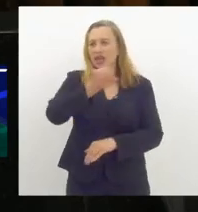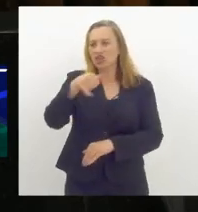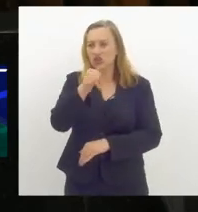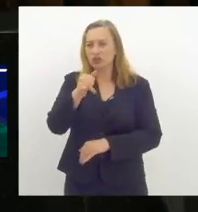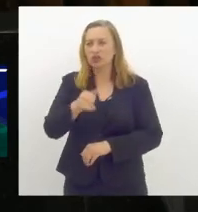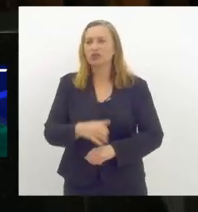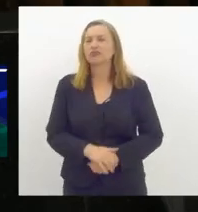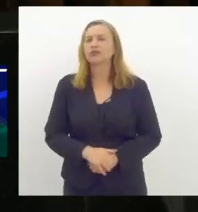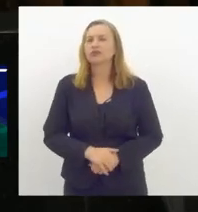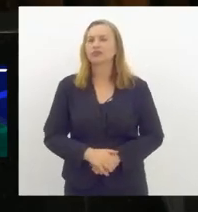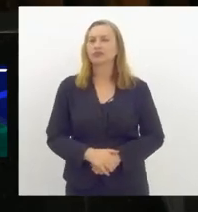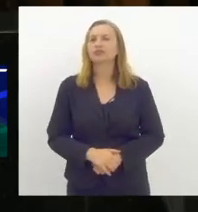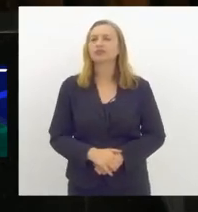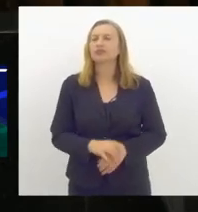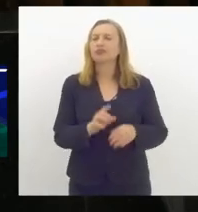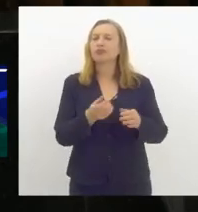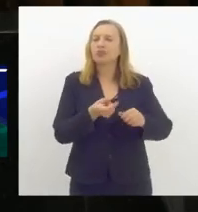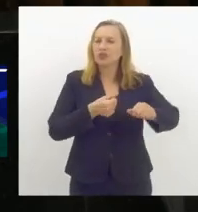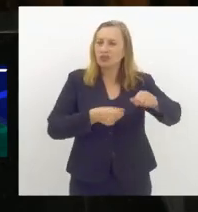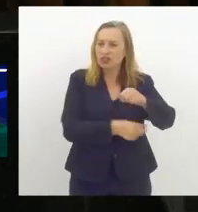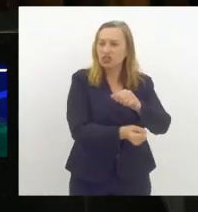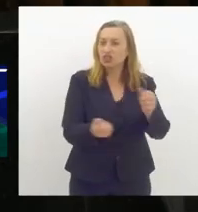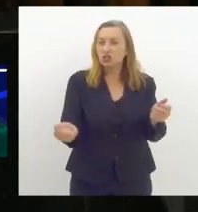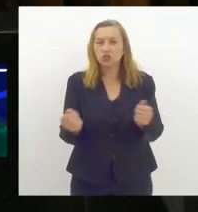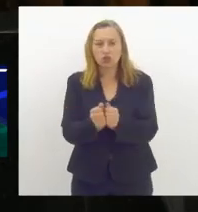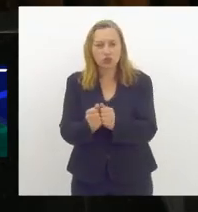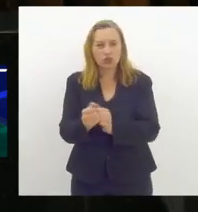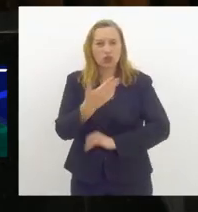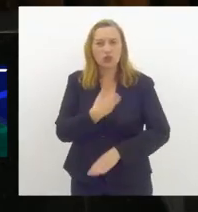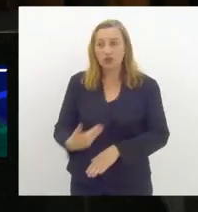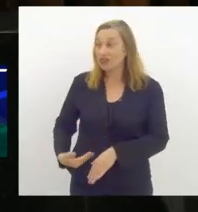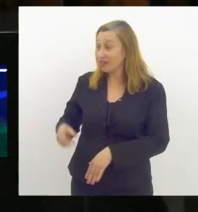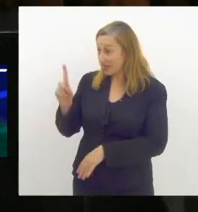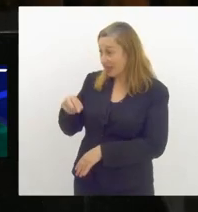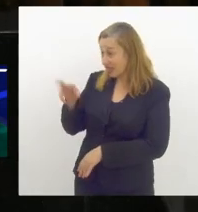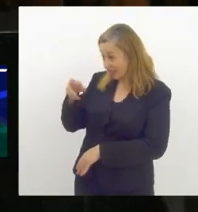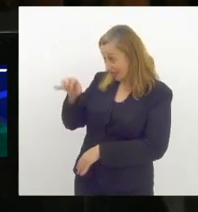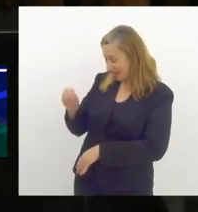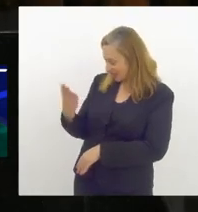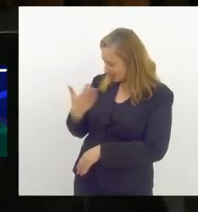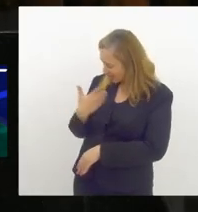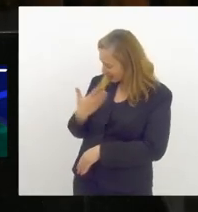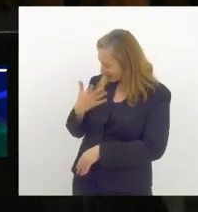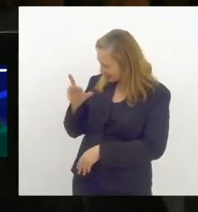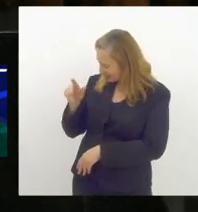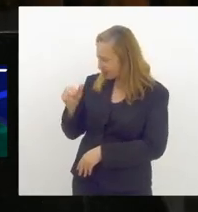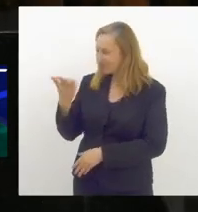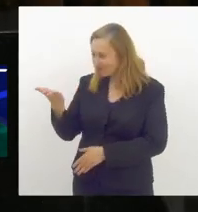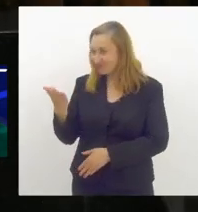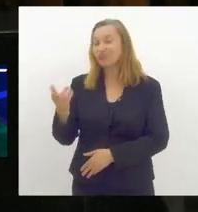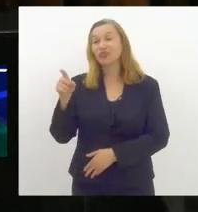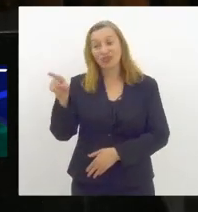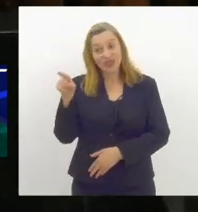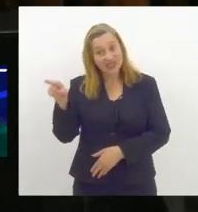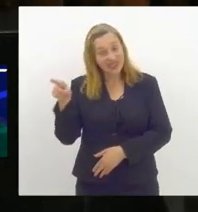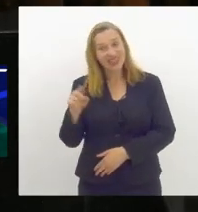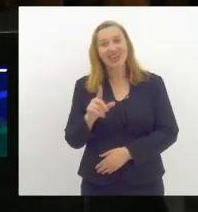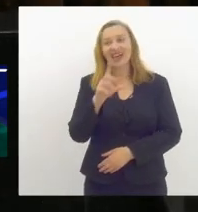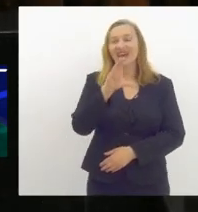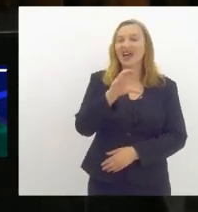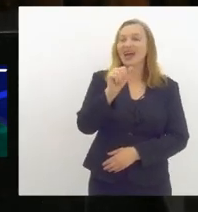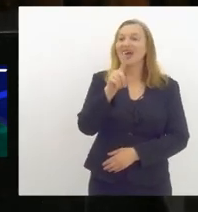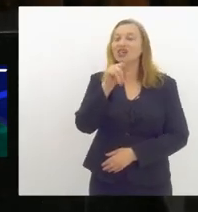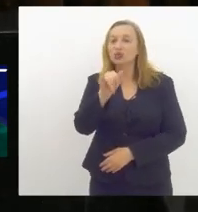ir fizemos uma investida junto ao governo né Ricardo meu querido amigo meu irmão você é casado